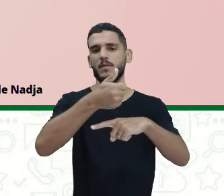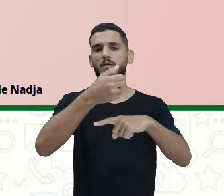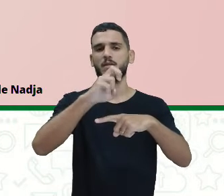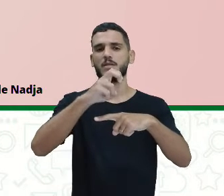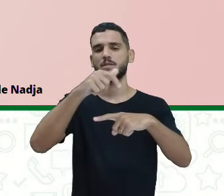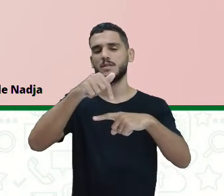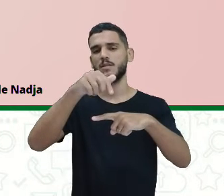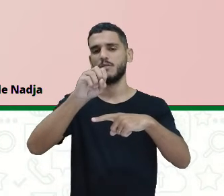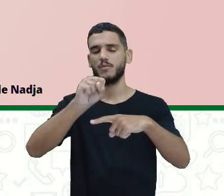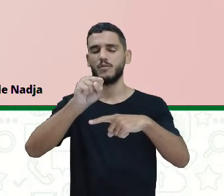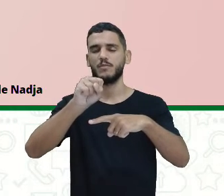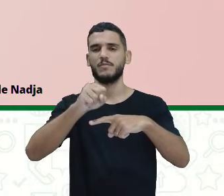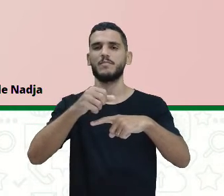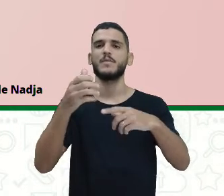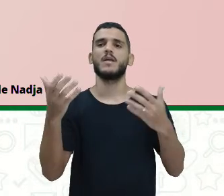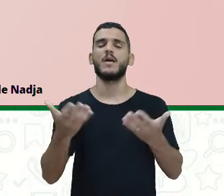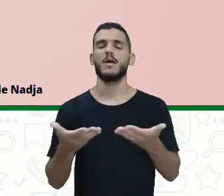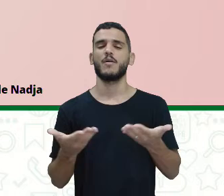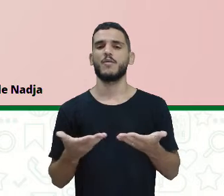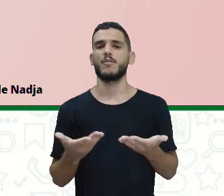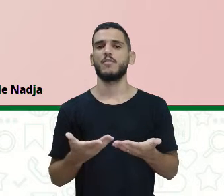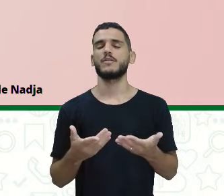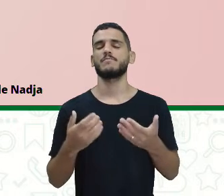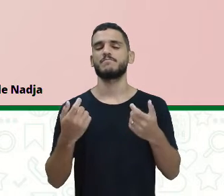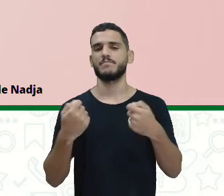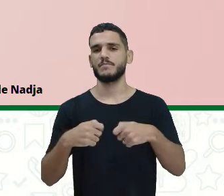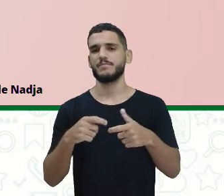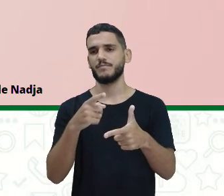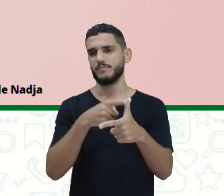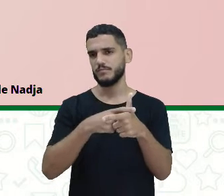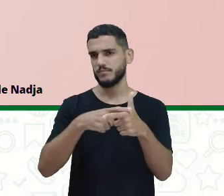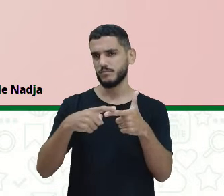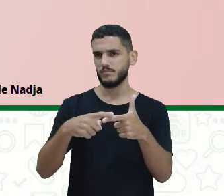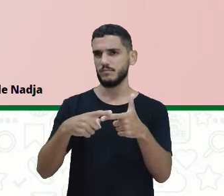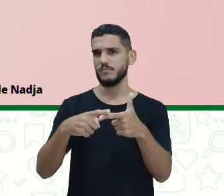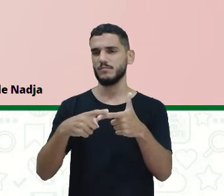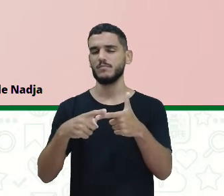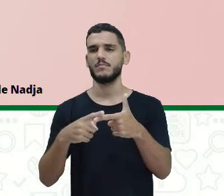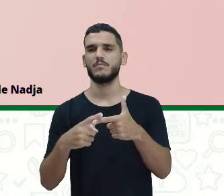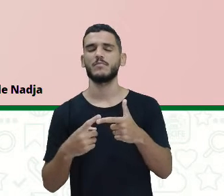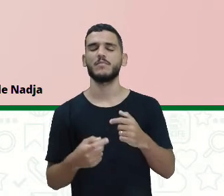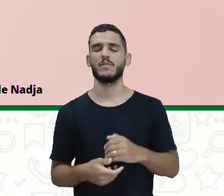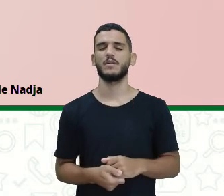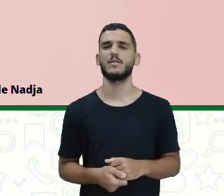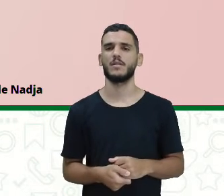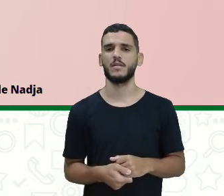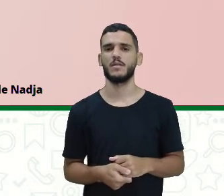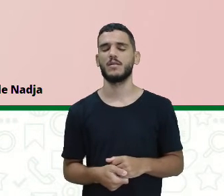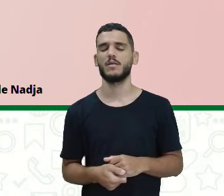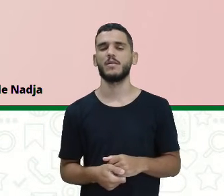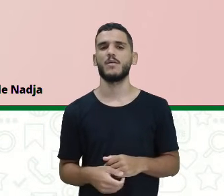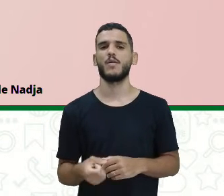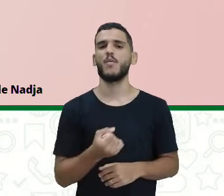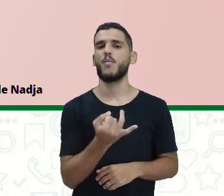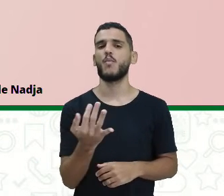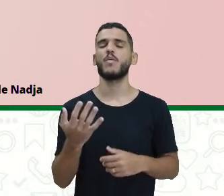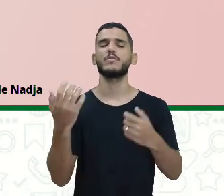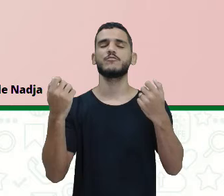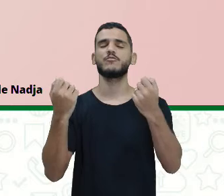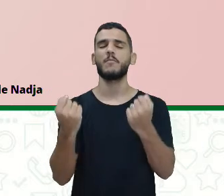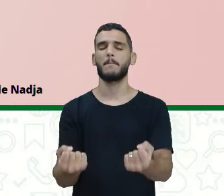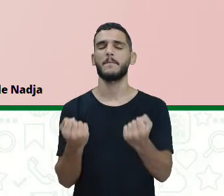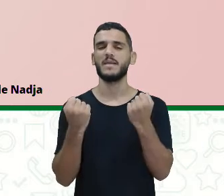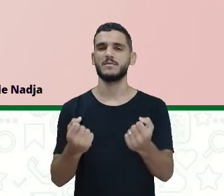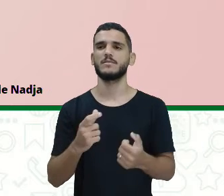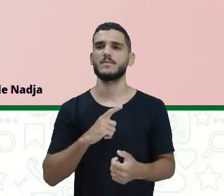1.578. E agora, eu vou dividir pela quantidade de peso que eu tenho, né?